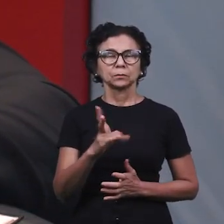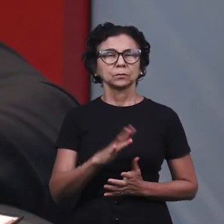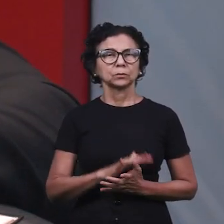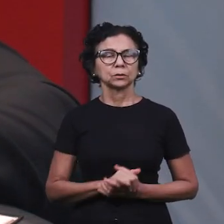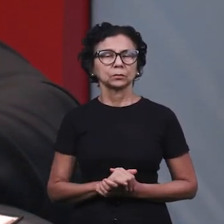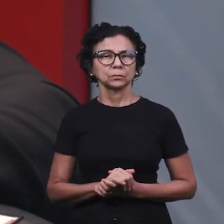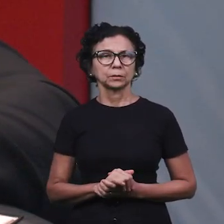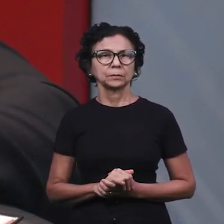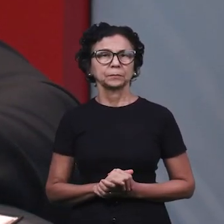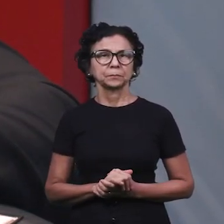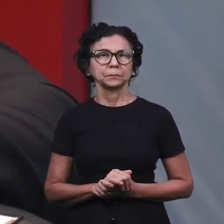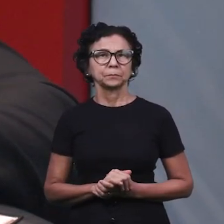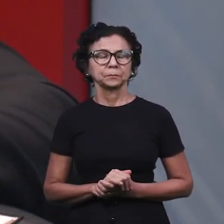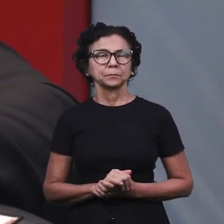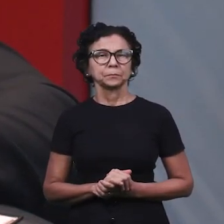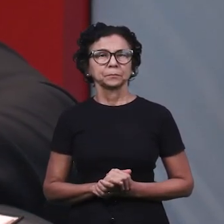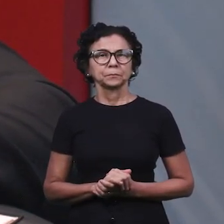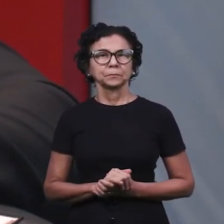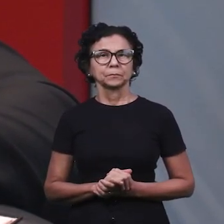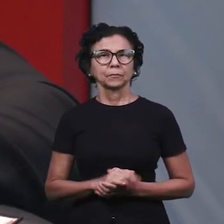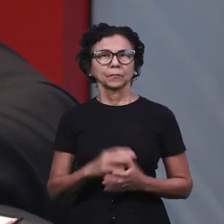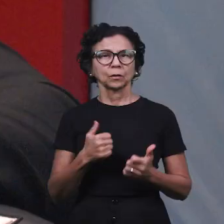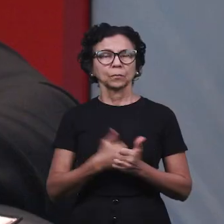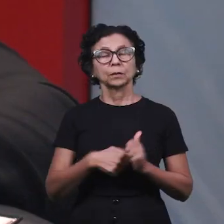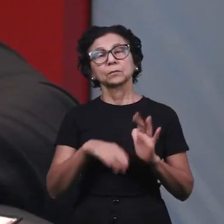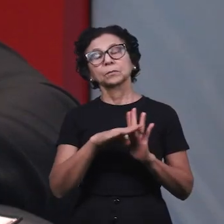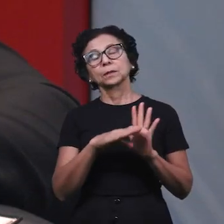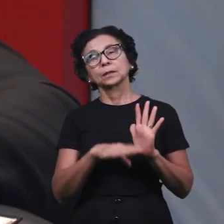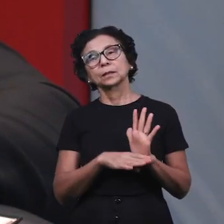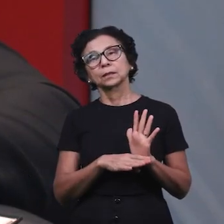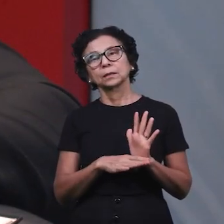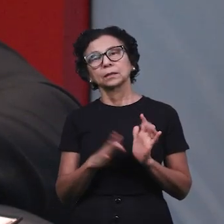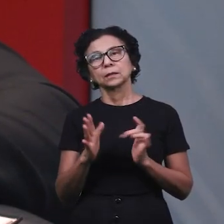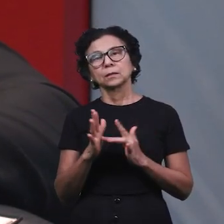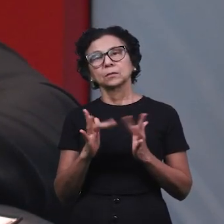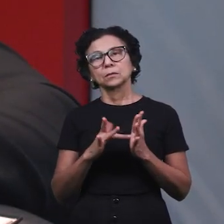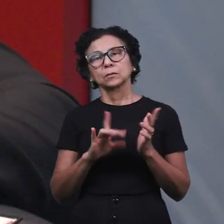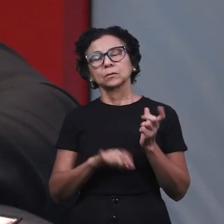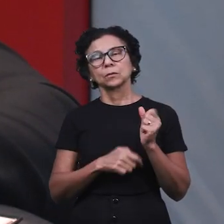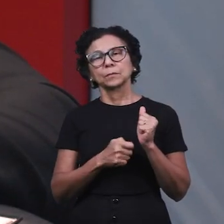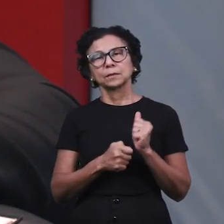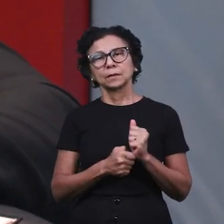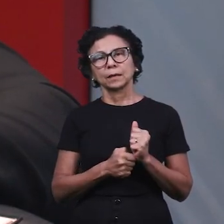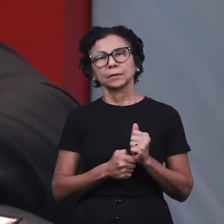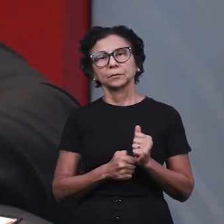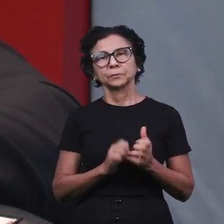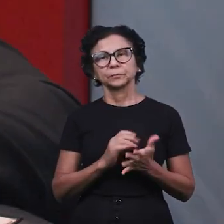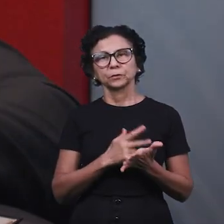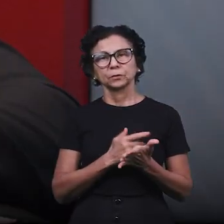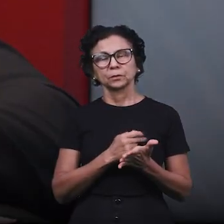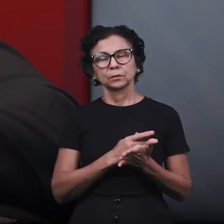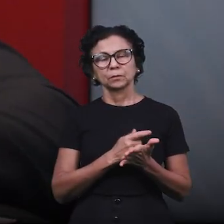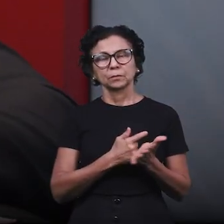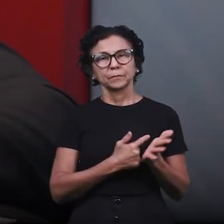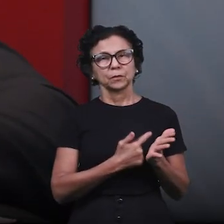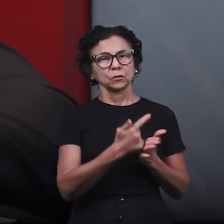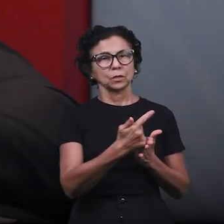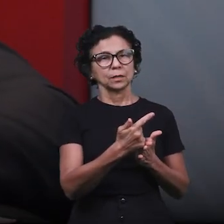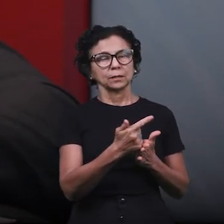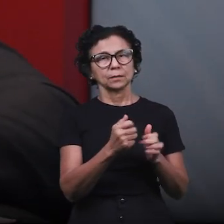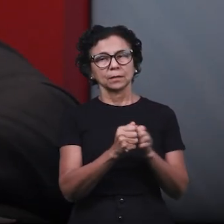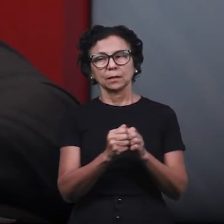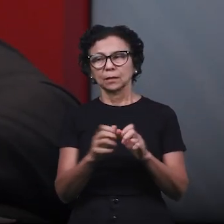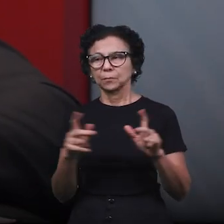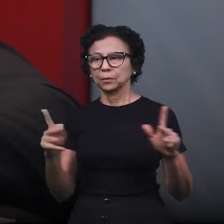a observação que nós já fizemos. Continue conosco. Amém. O mistério, Jesus em toda a Bíblia, você e eu, juntos com o